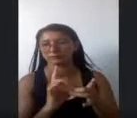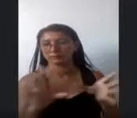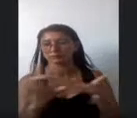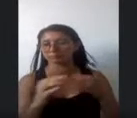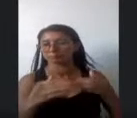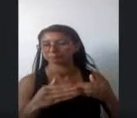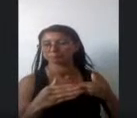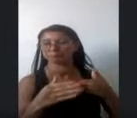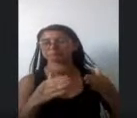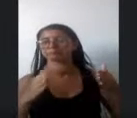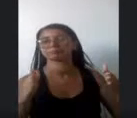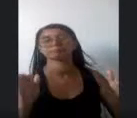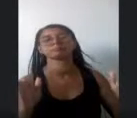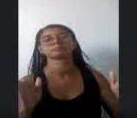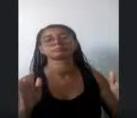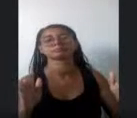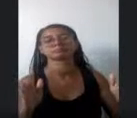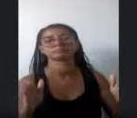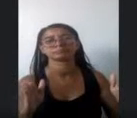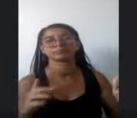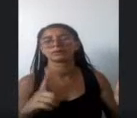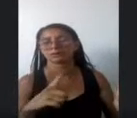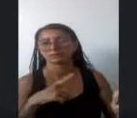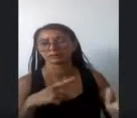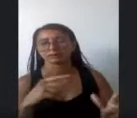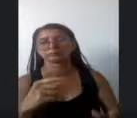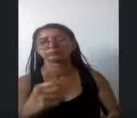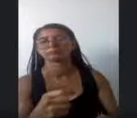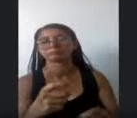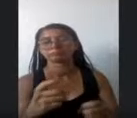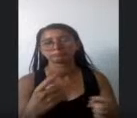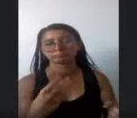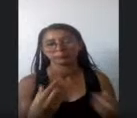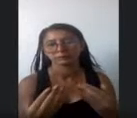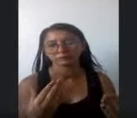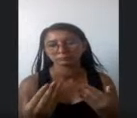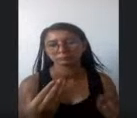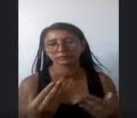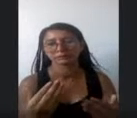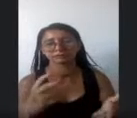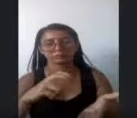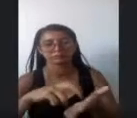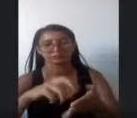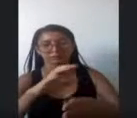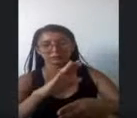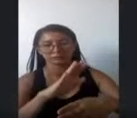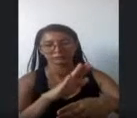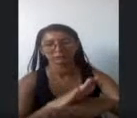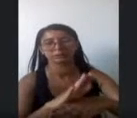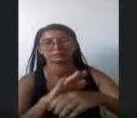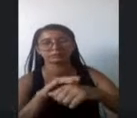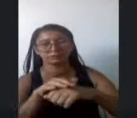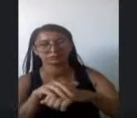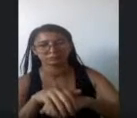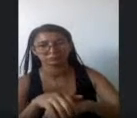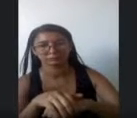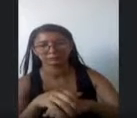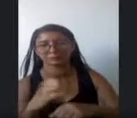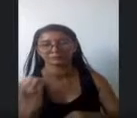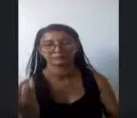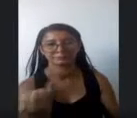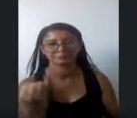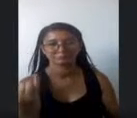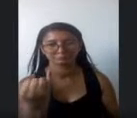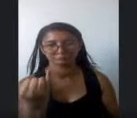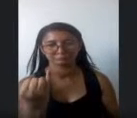funcionam para manhã, tarde e noite, para poder atender essas necessidades das pessoas que trabalham. Isso é um aspecto importante.